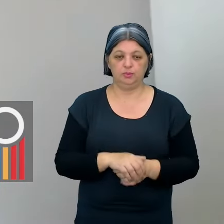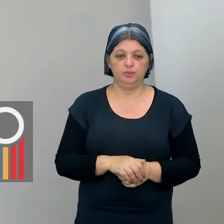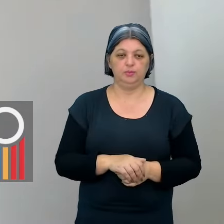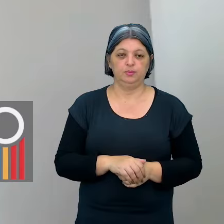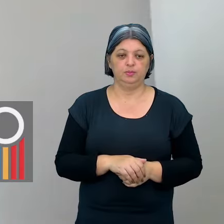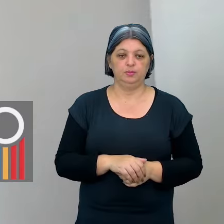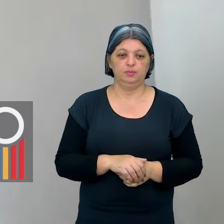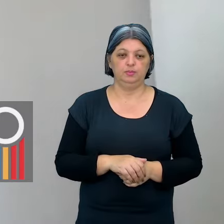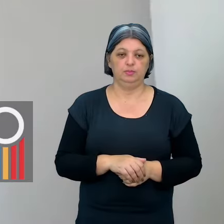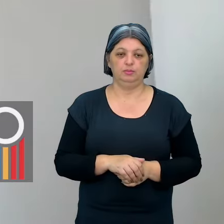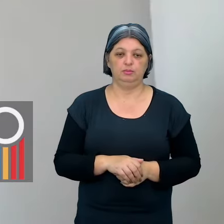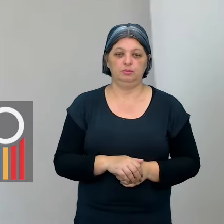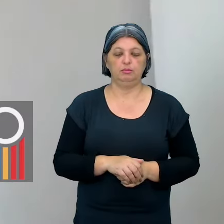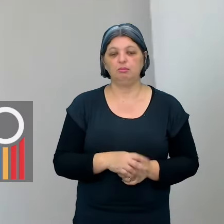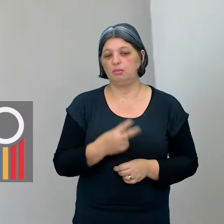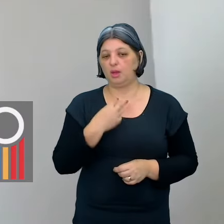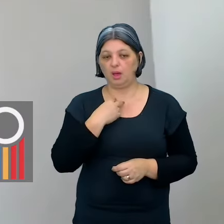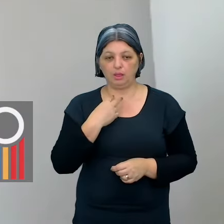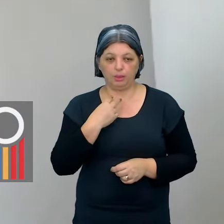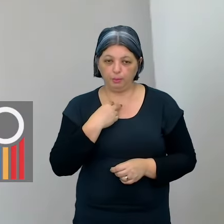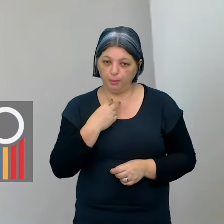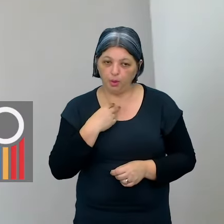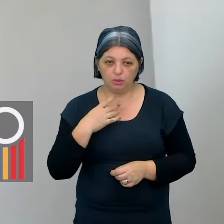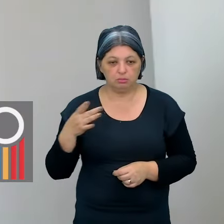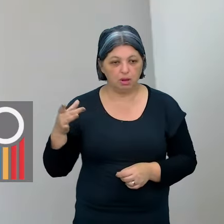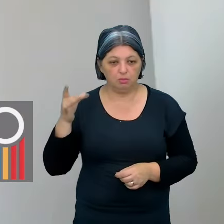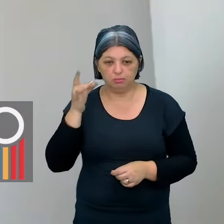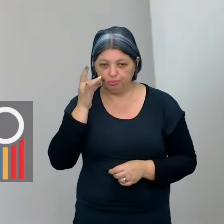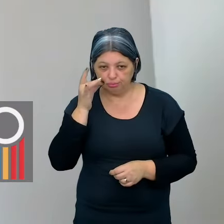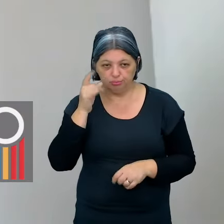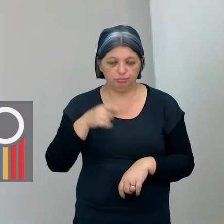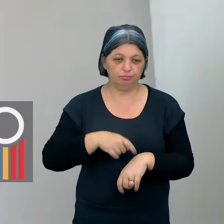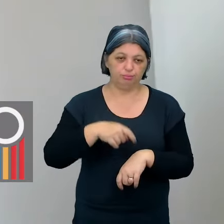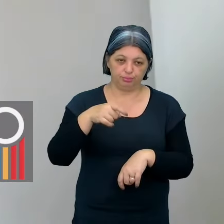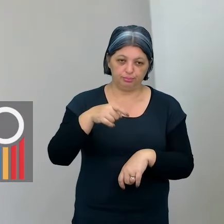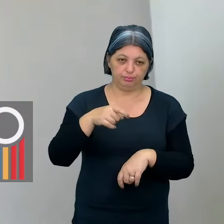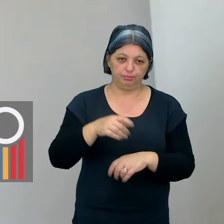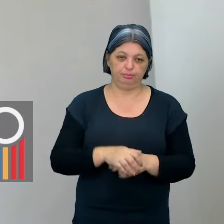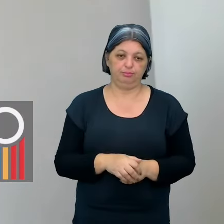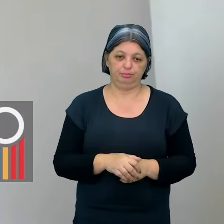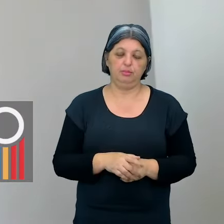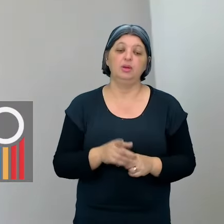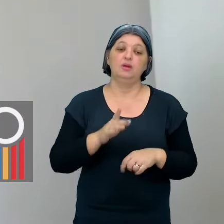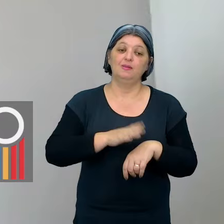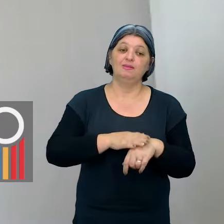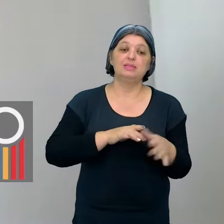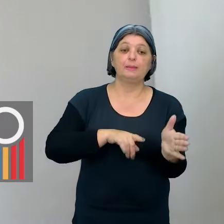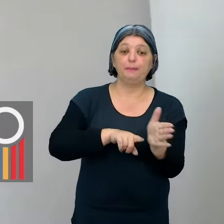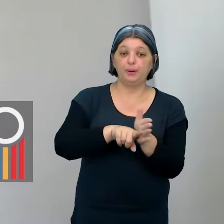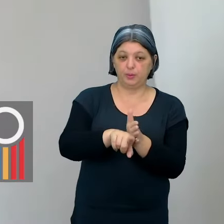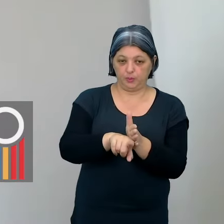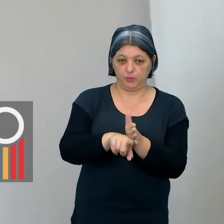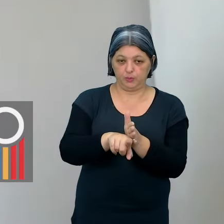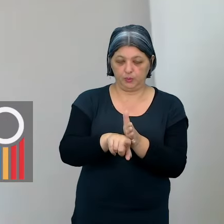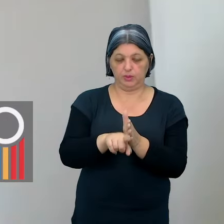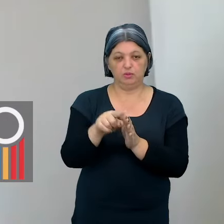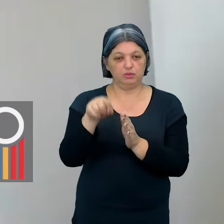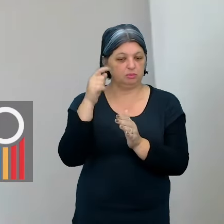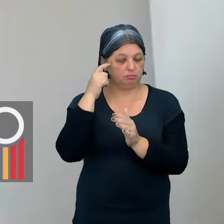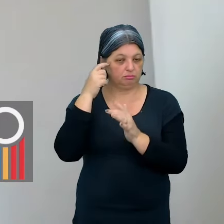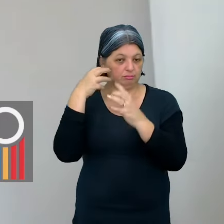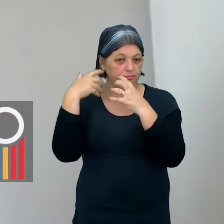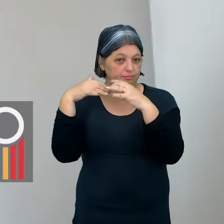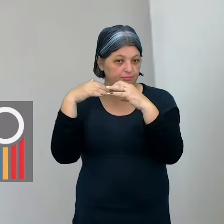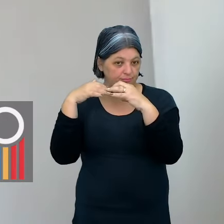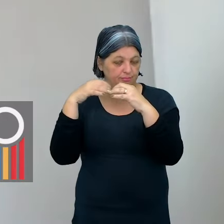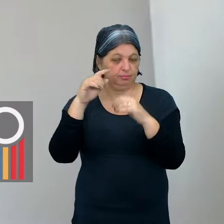podemos estar sincronicamente, nós vamos fazer essa pergunta, vocês vão refletir e